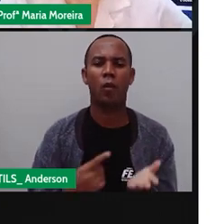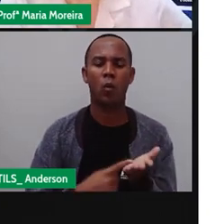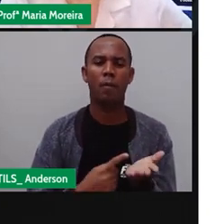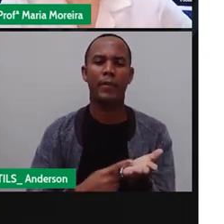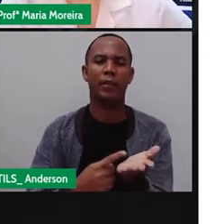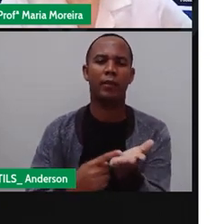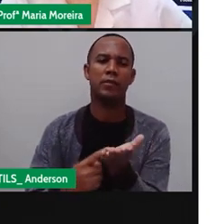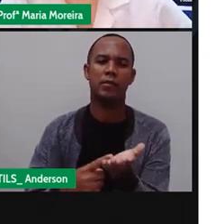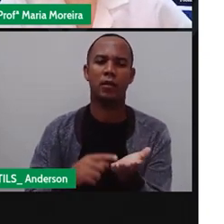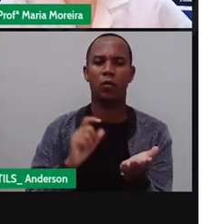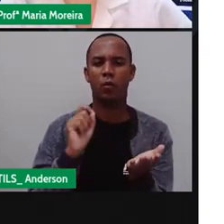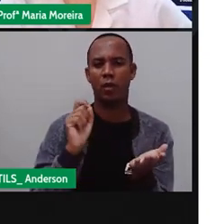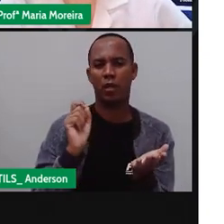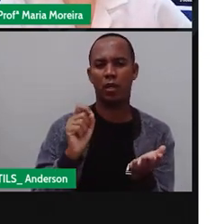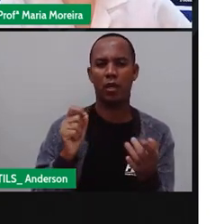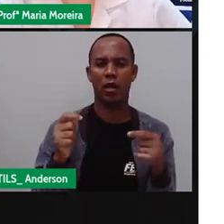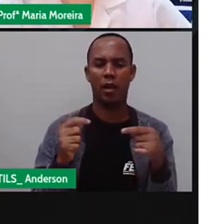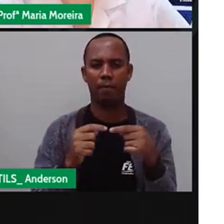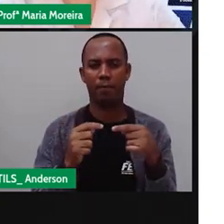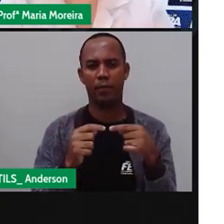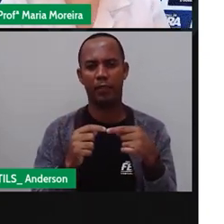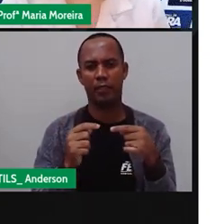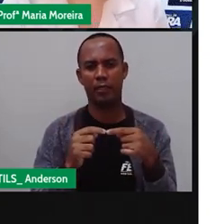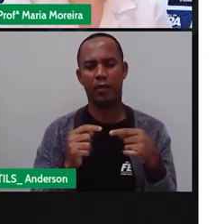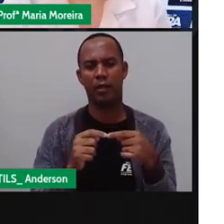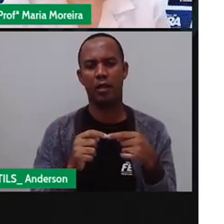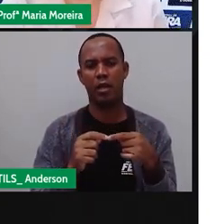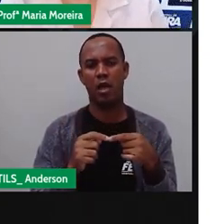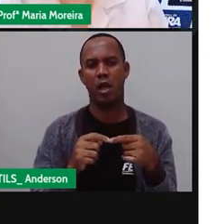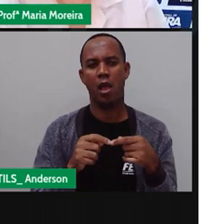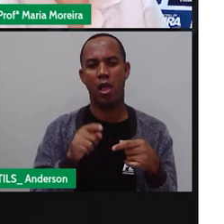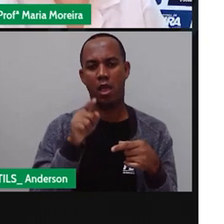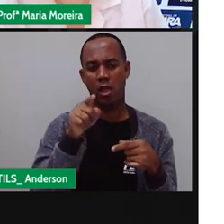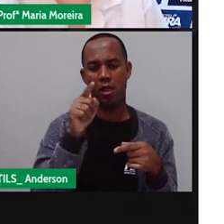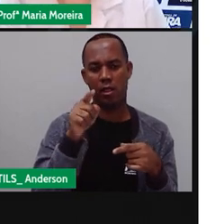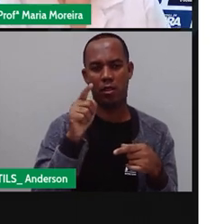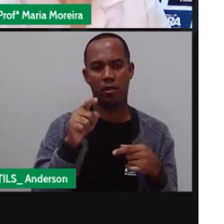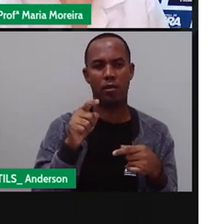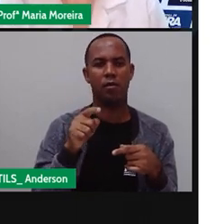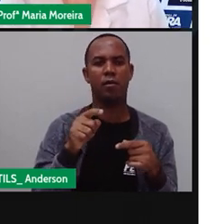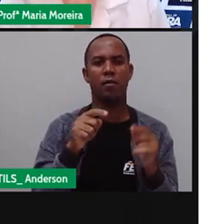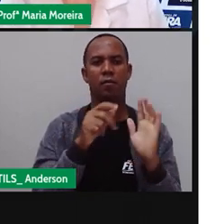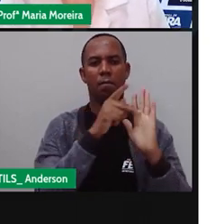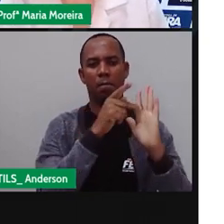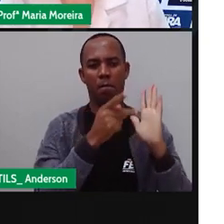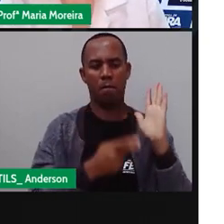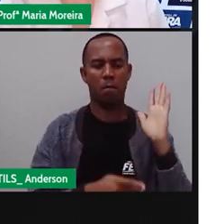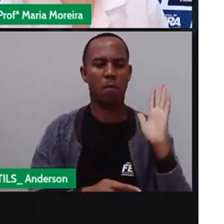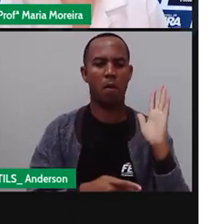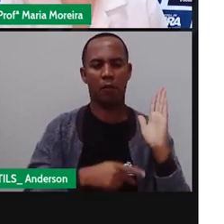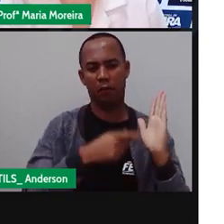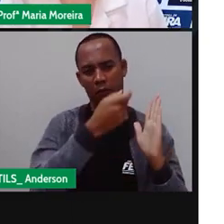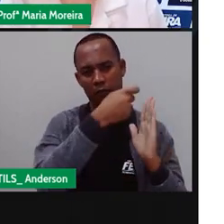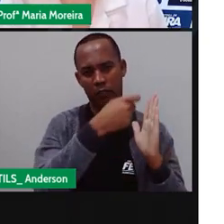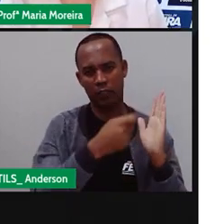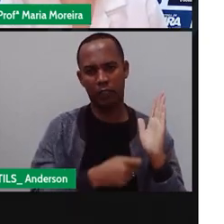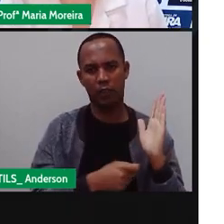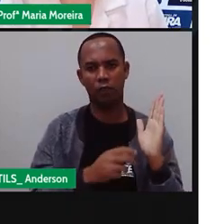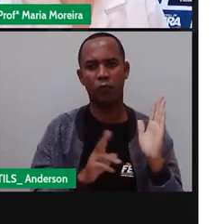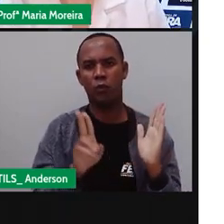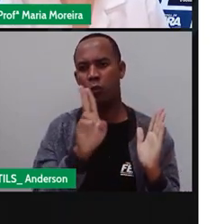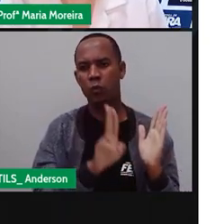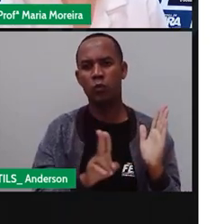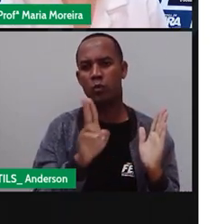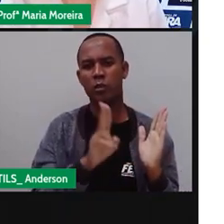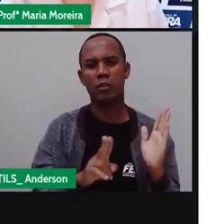são recursos dos quais o autor, no caso o poeta ou a poetisa, se utiliza para tornar a